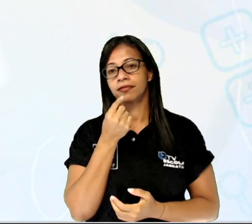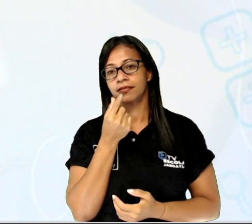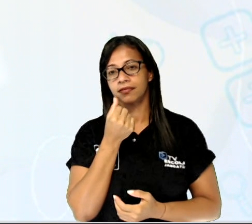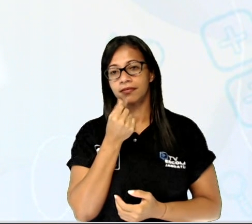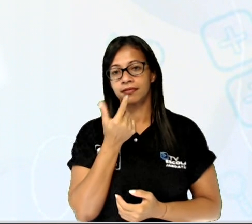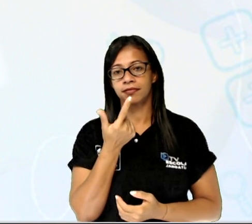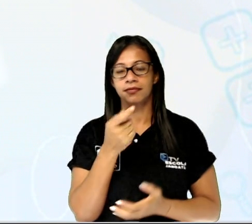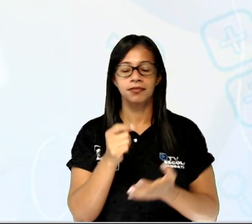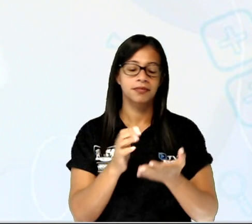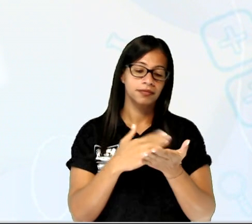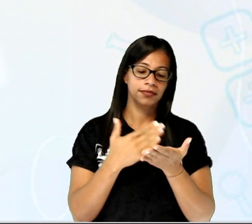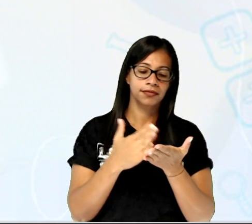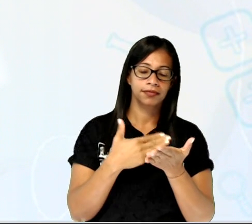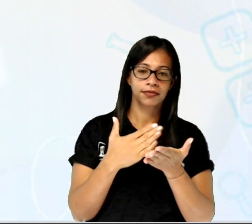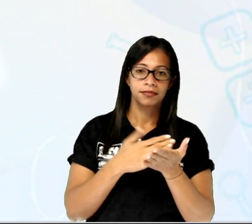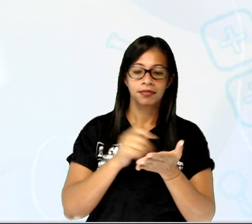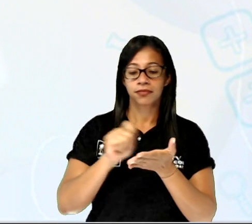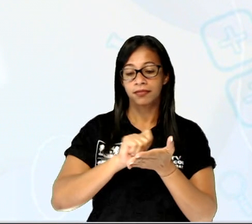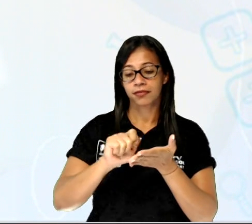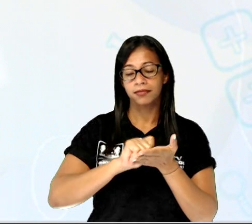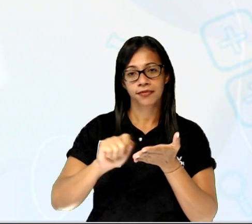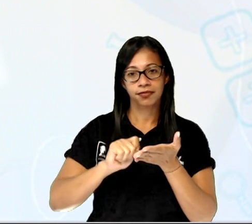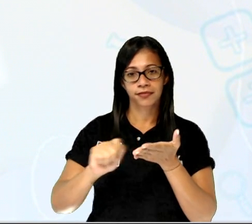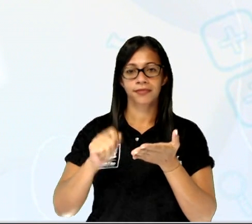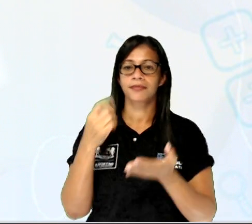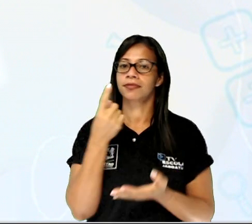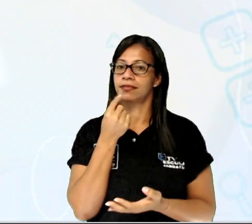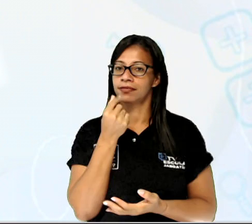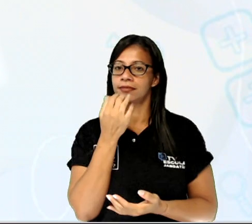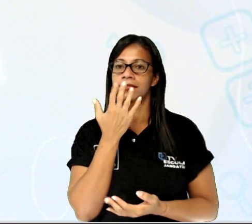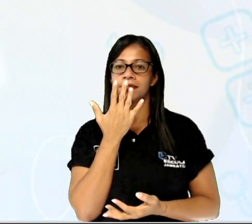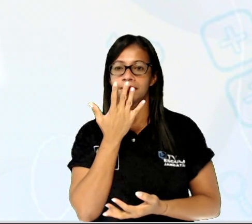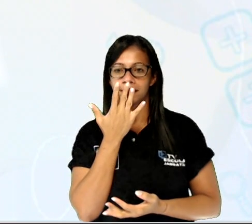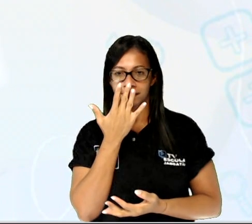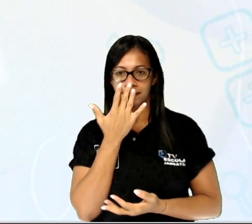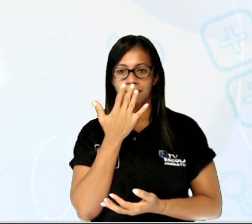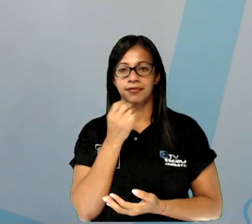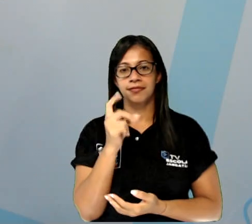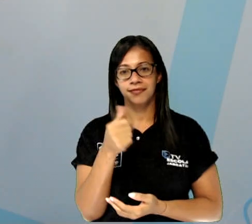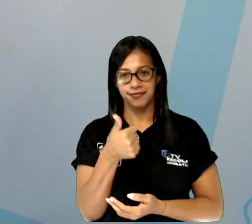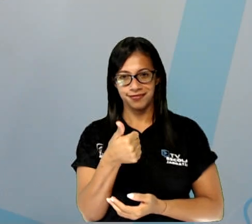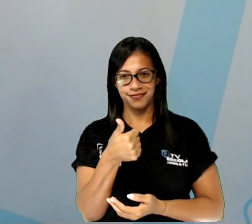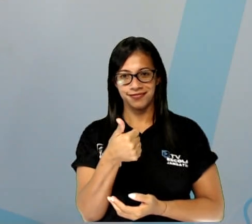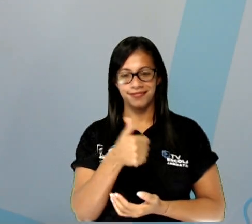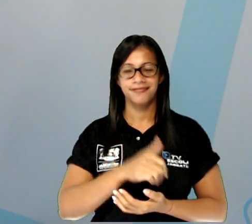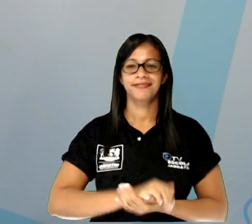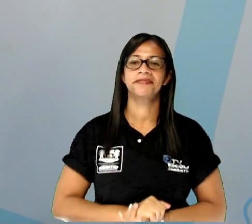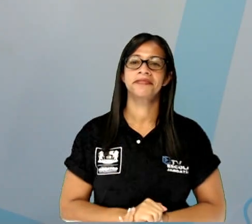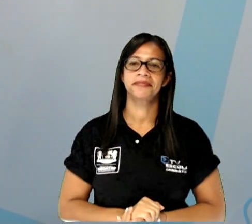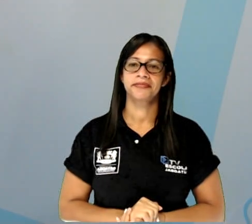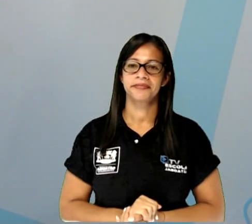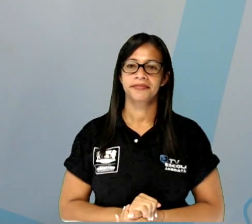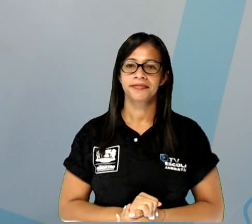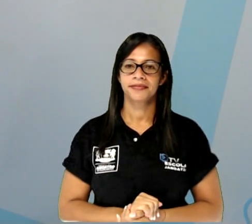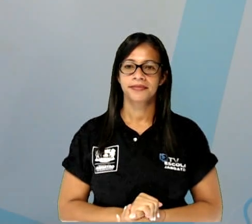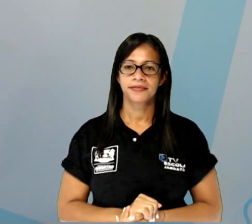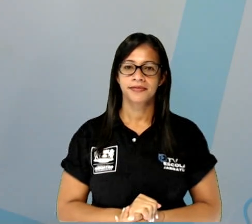grafite, caderno, borracha e lápis de cor. Dá para separar rapidinho? Vamos lá?